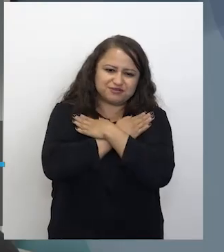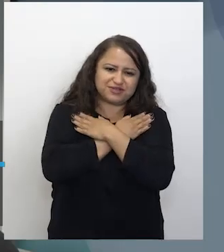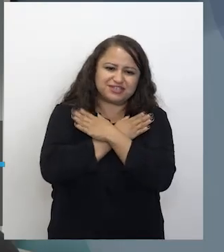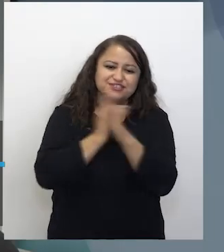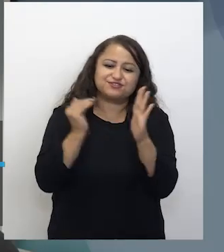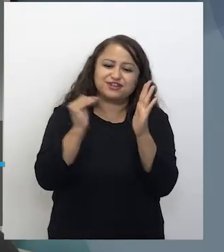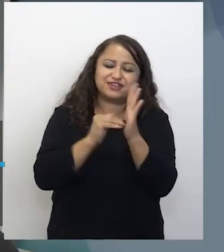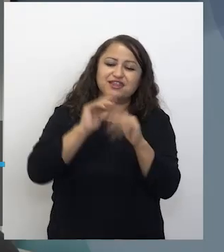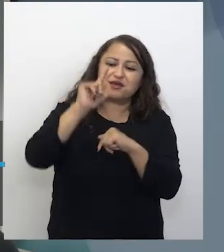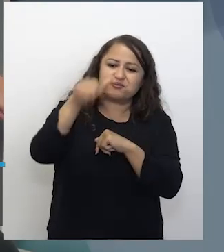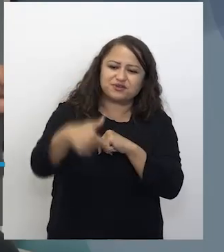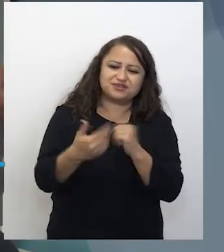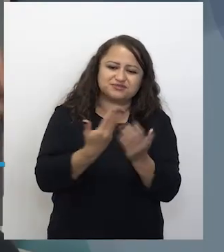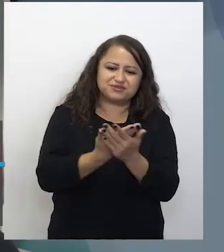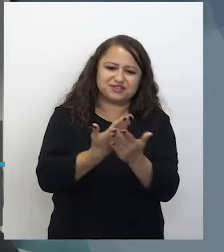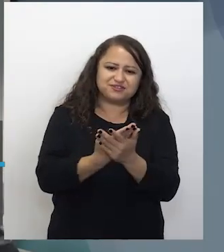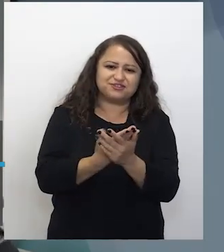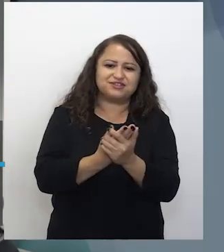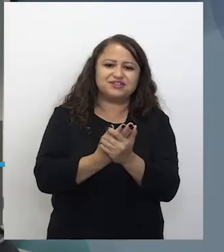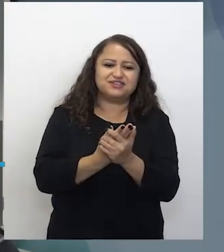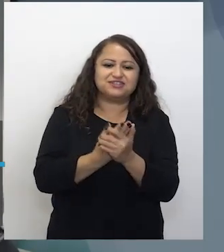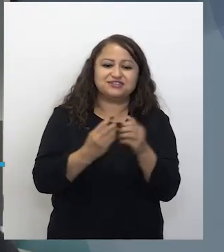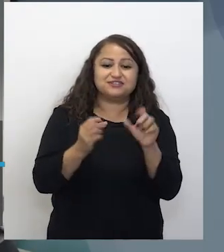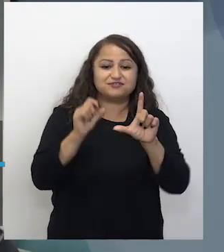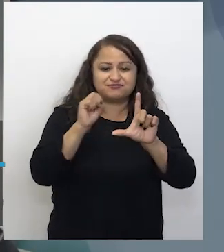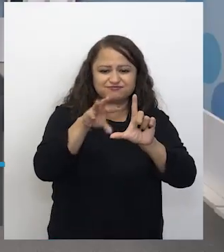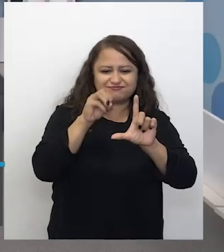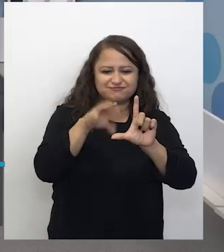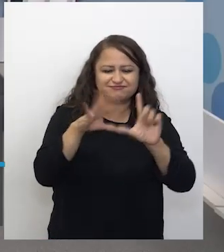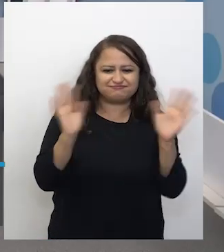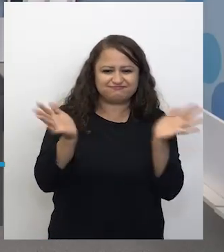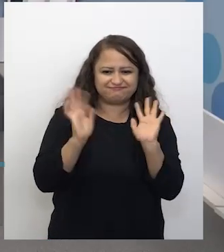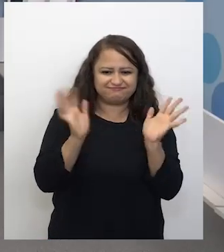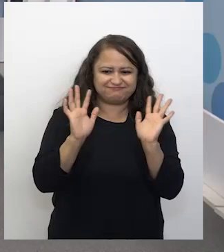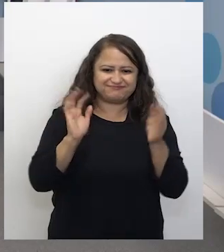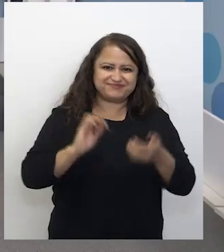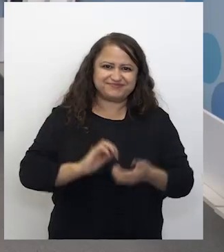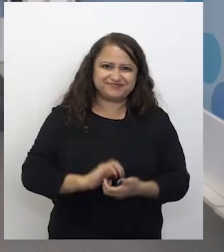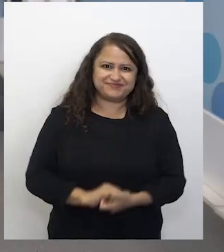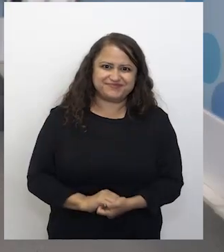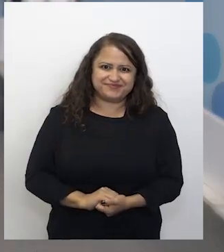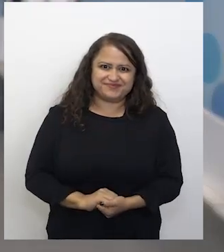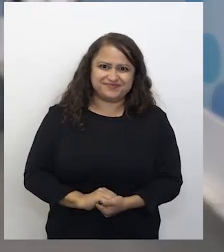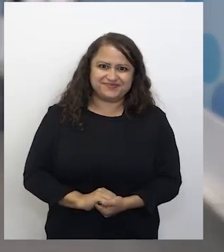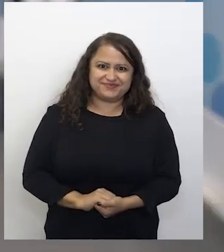até a nossa próxima aula. Não deixe de nos avaliar. Tchau, tchau. Tchau, tchau.